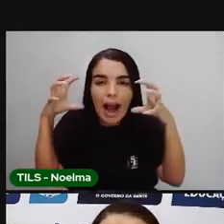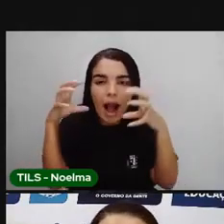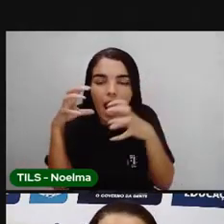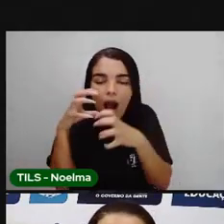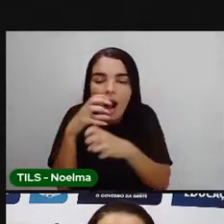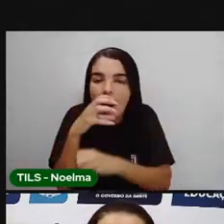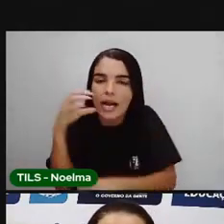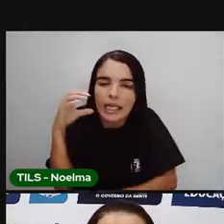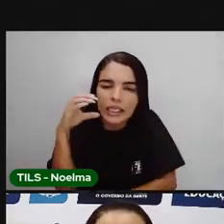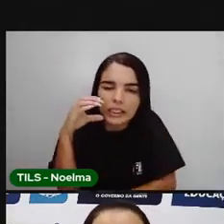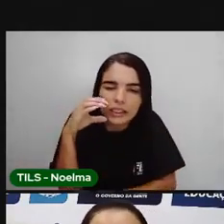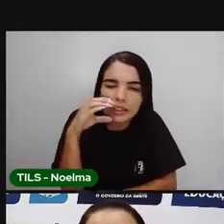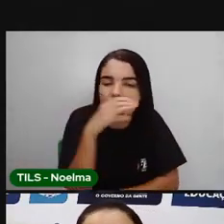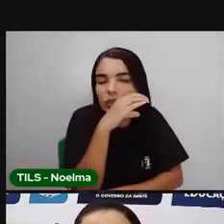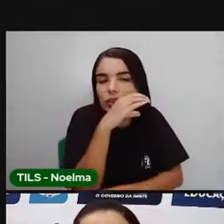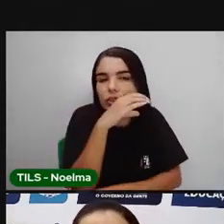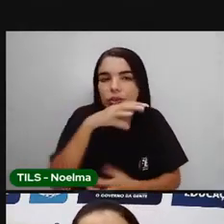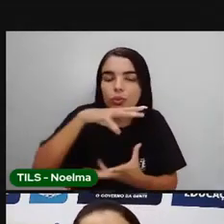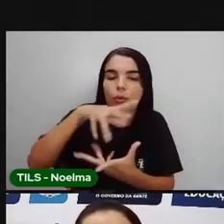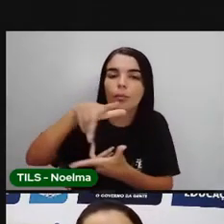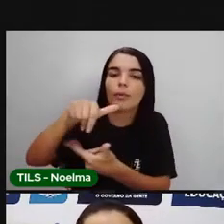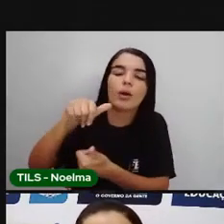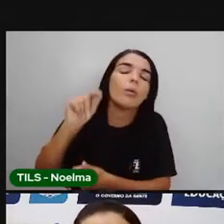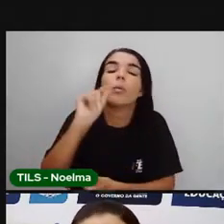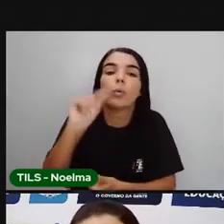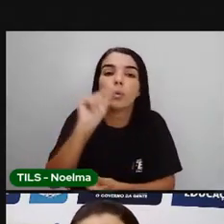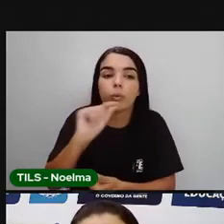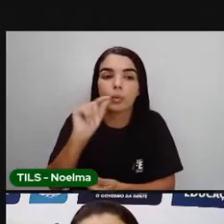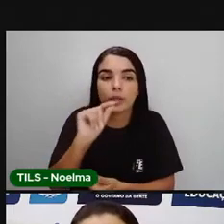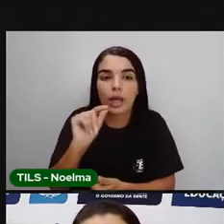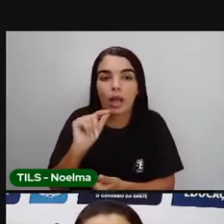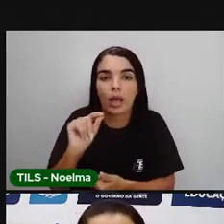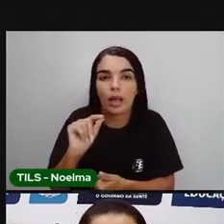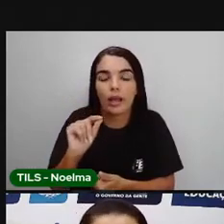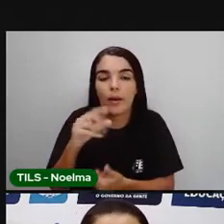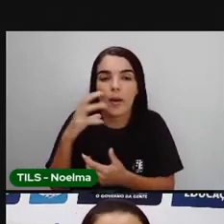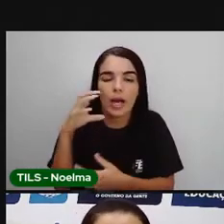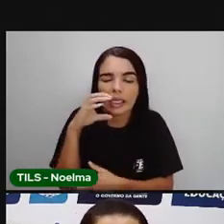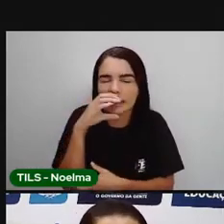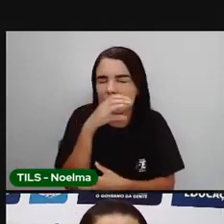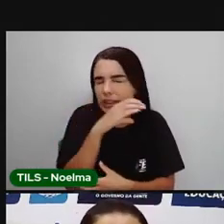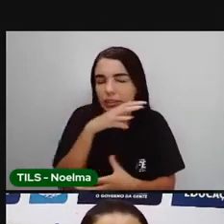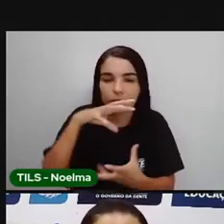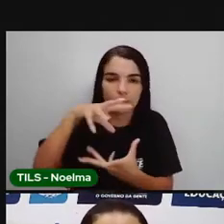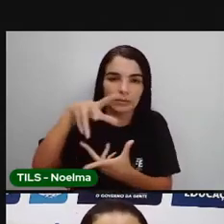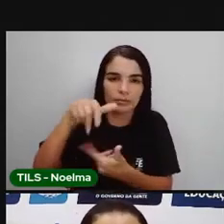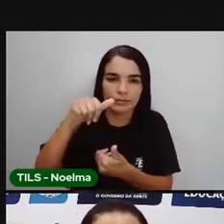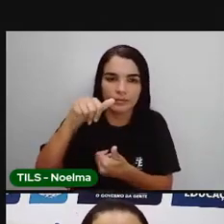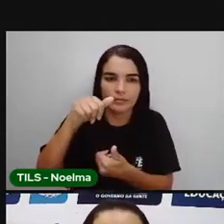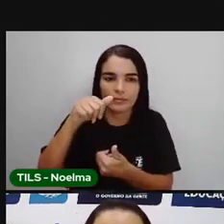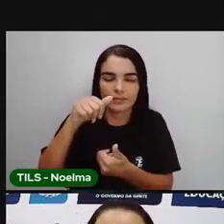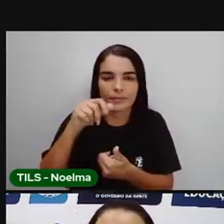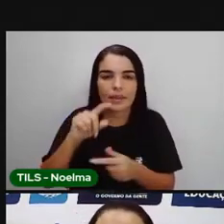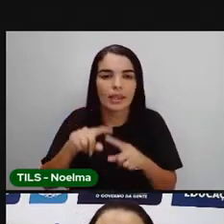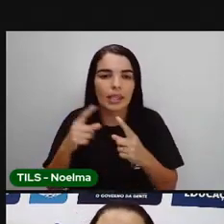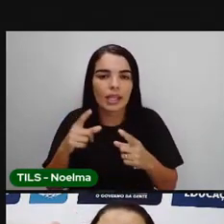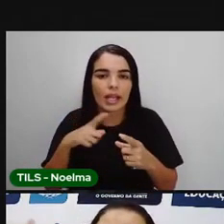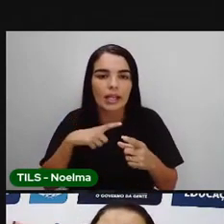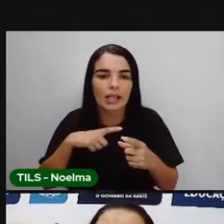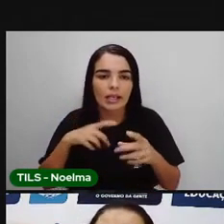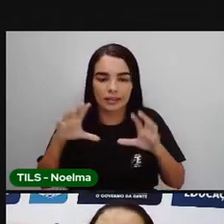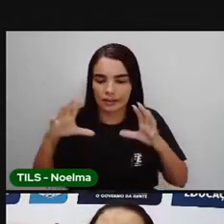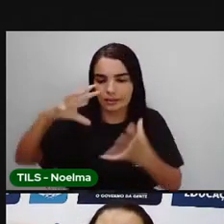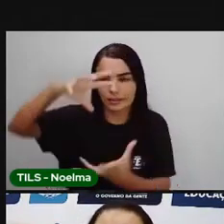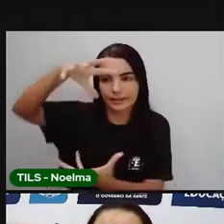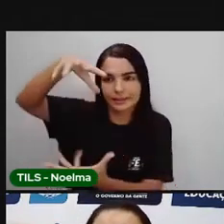aquecimento global. O que é esse aquecimento global, Pro? Bom, ao redor